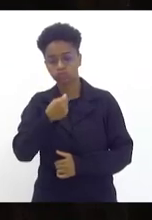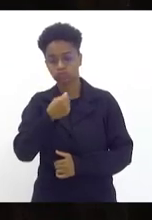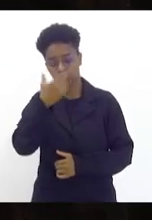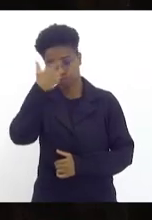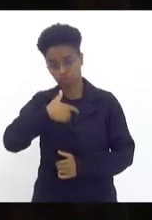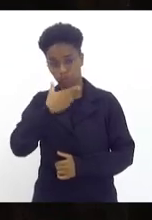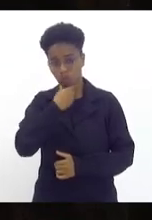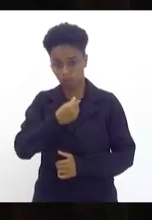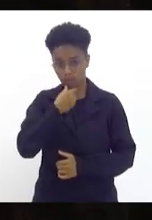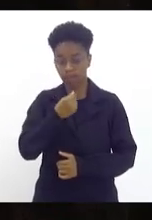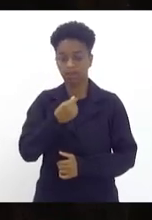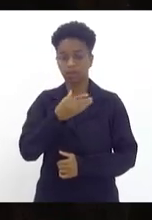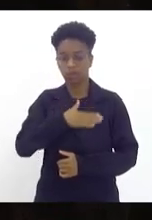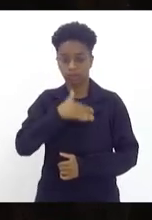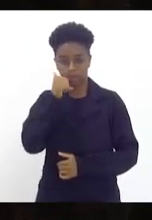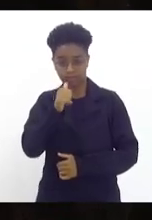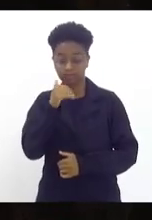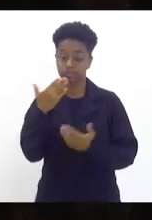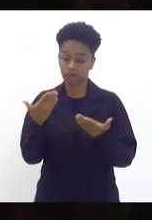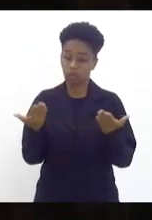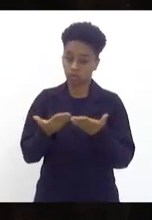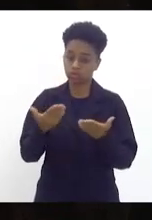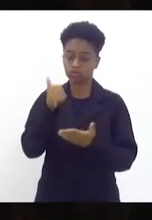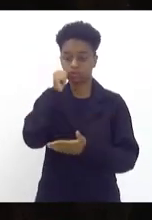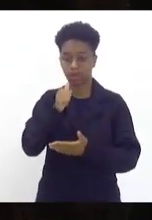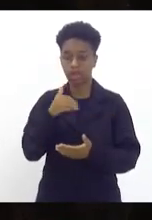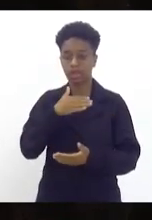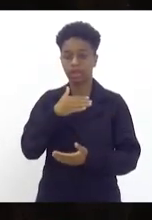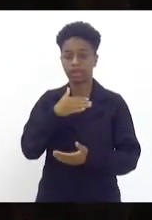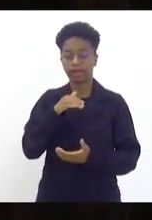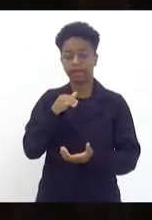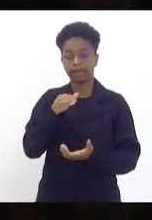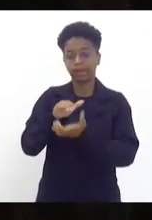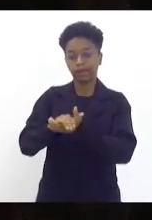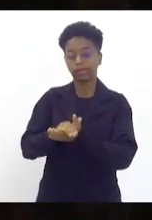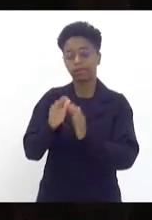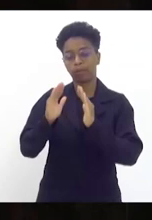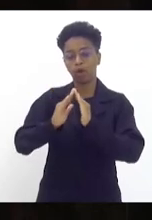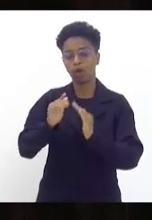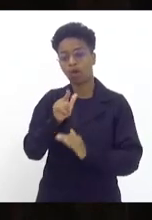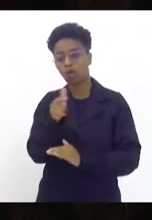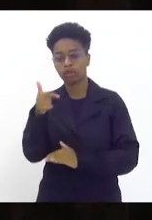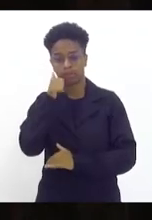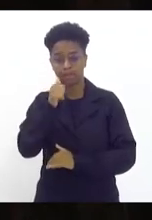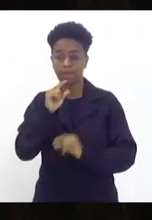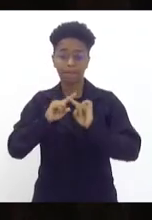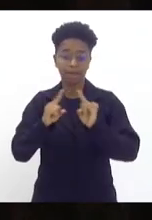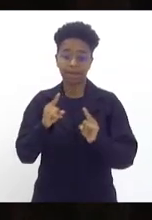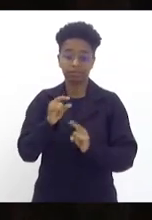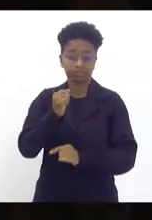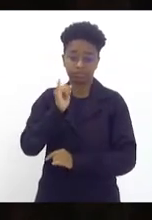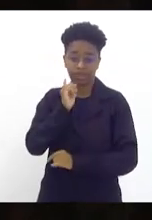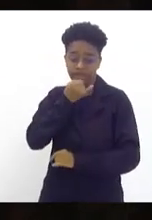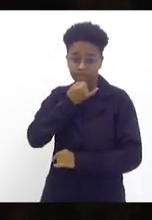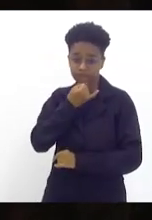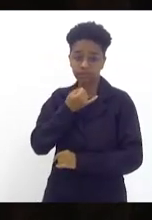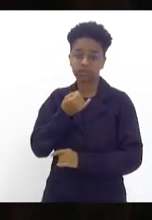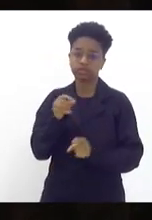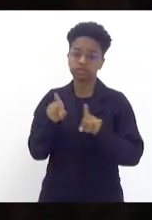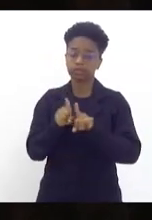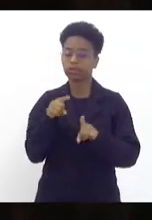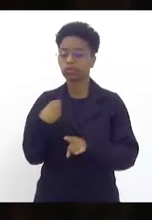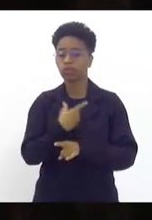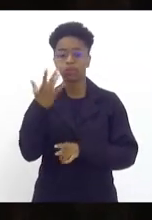uma mulher que mora com outra mulher. O pai ficou louco. Né? E ele é um infeliz. Né? E a gente não sabe também. A gente não sabe o que a gente acompanha